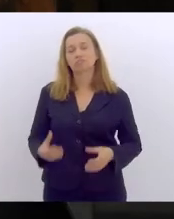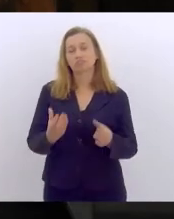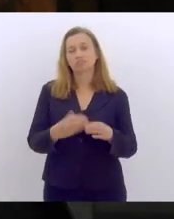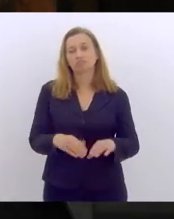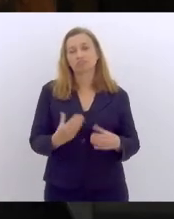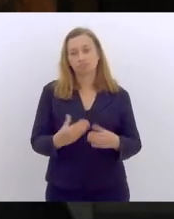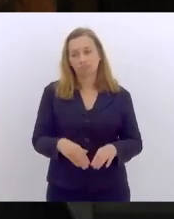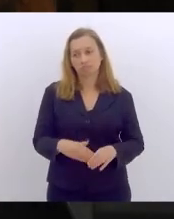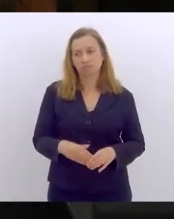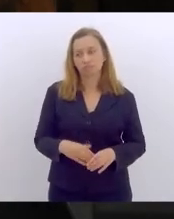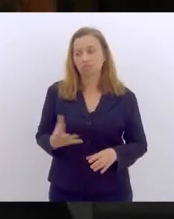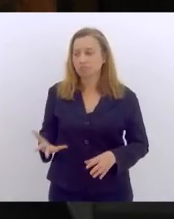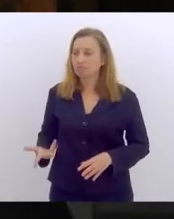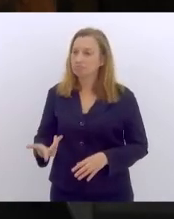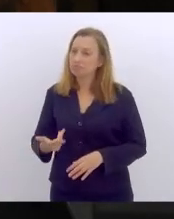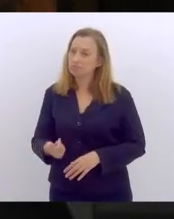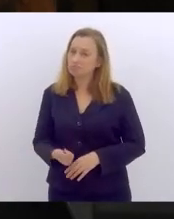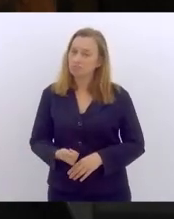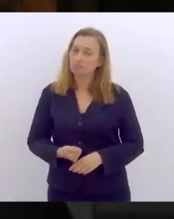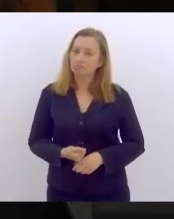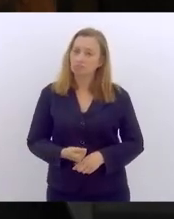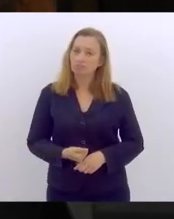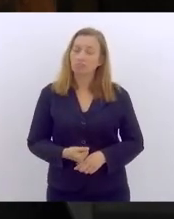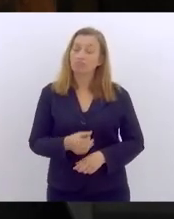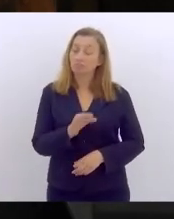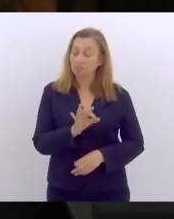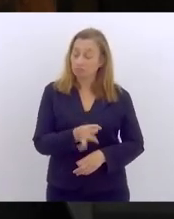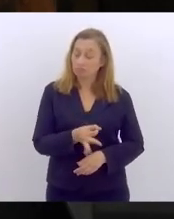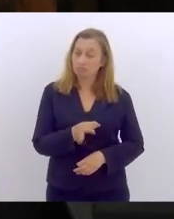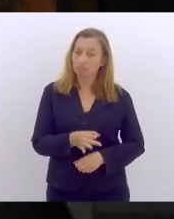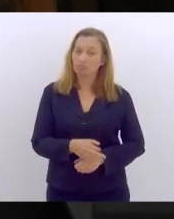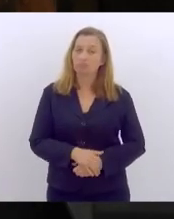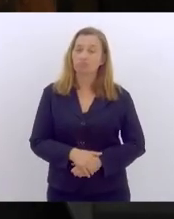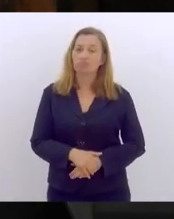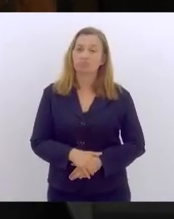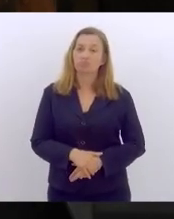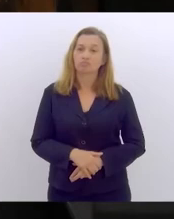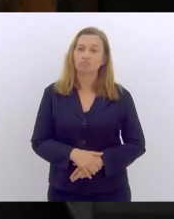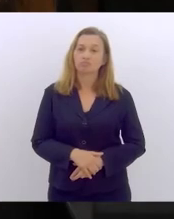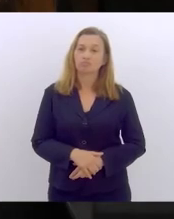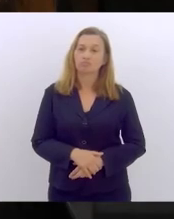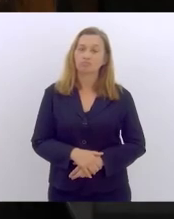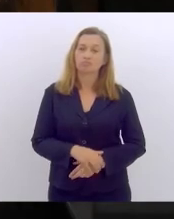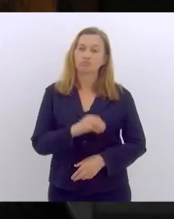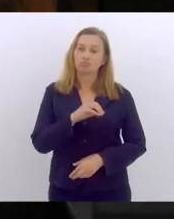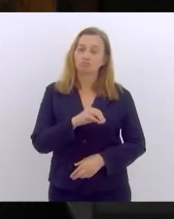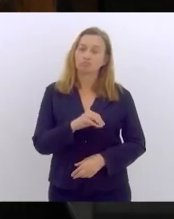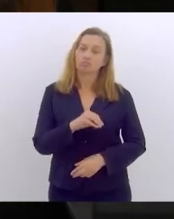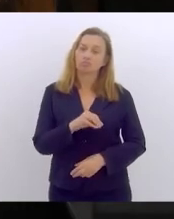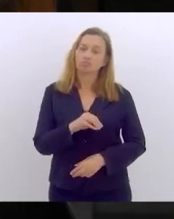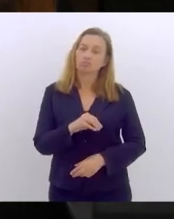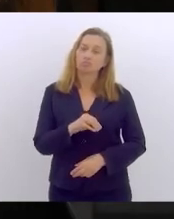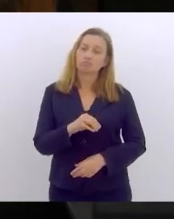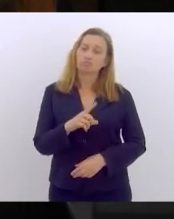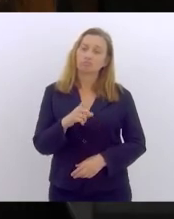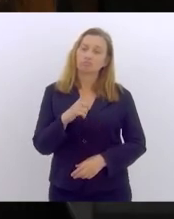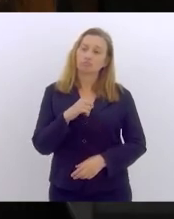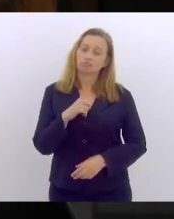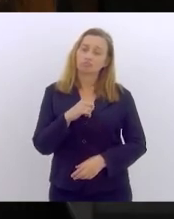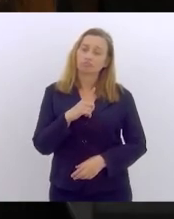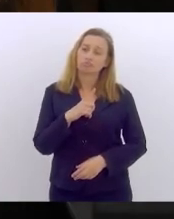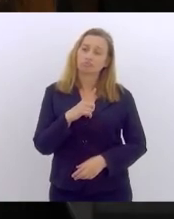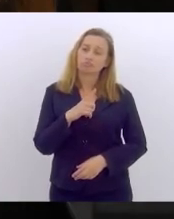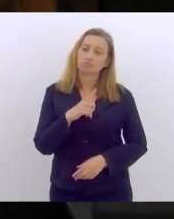concursado, qualificado e justamente remunerado, nós temos